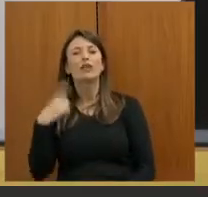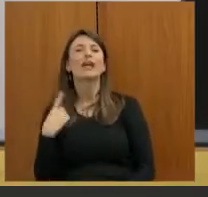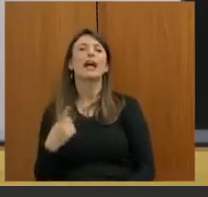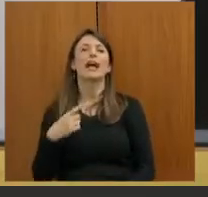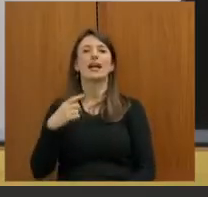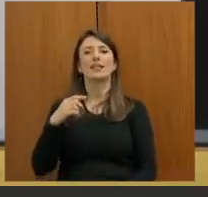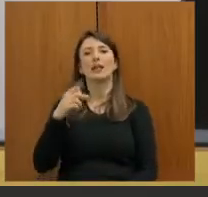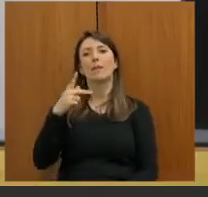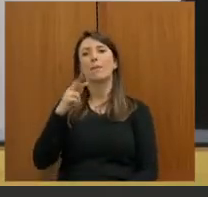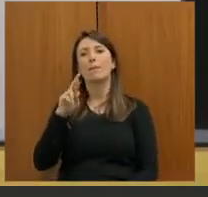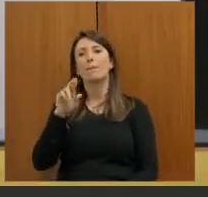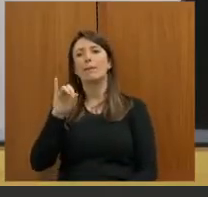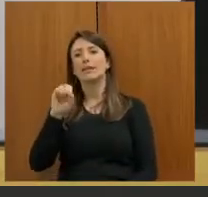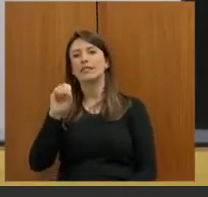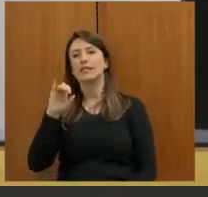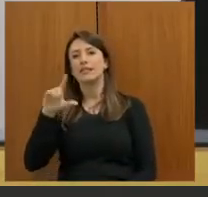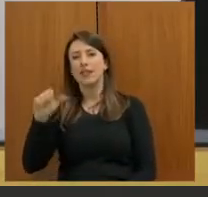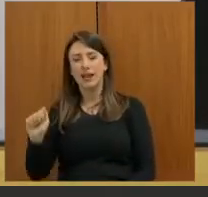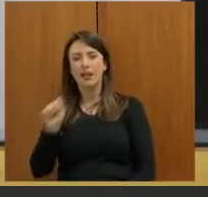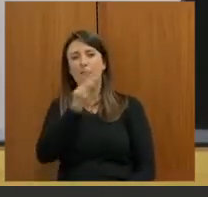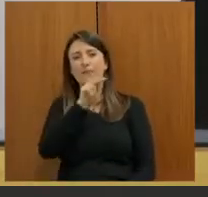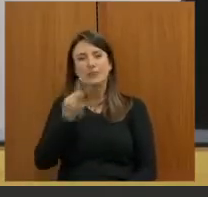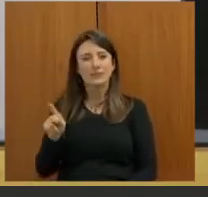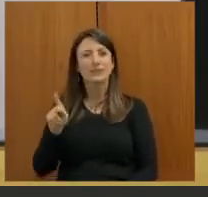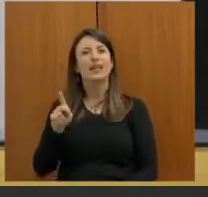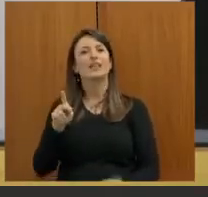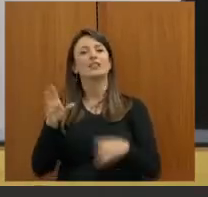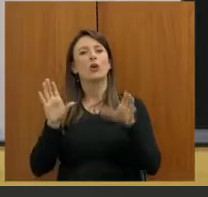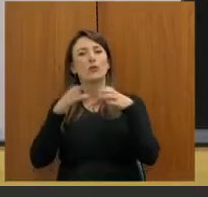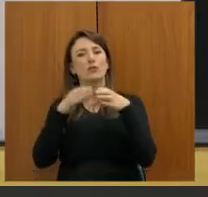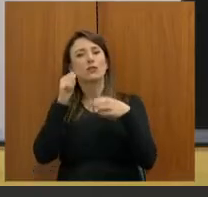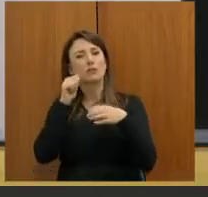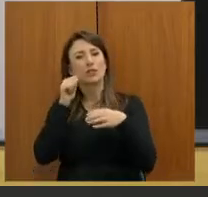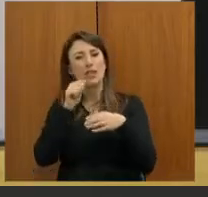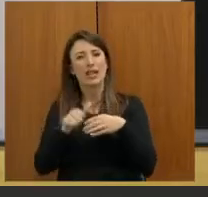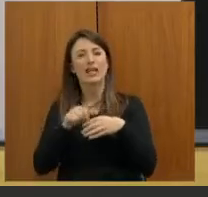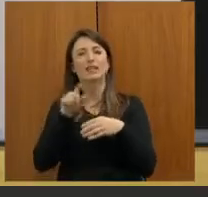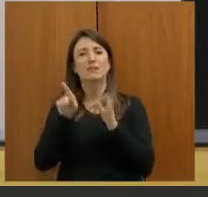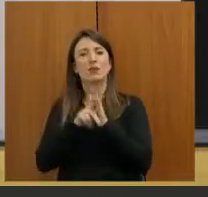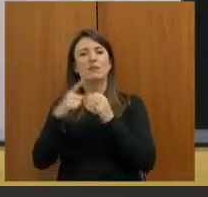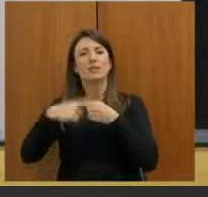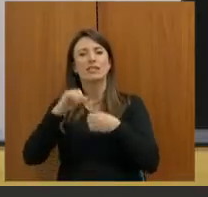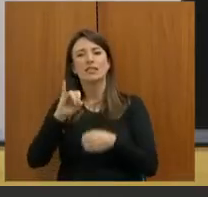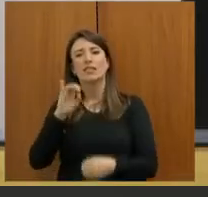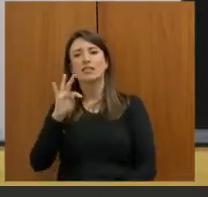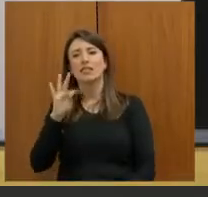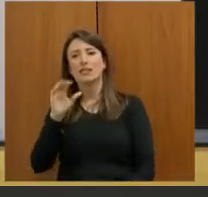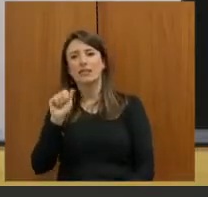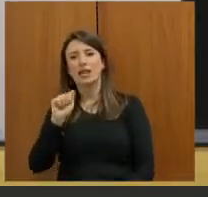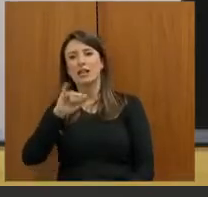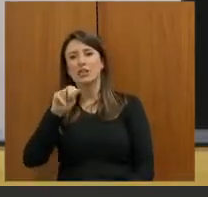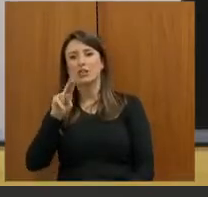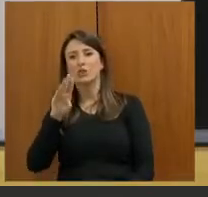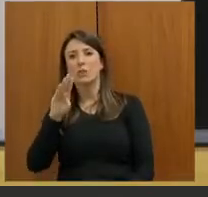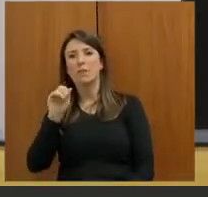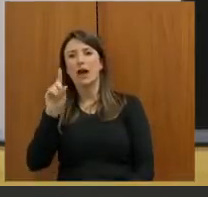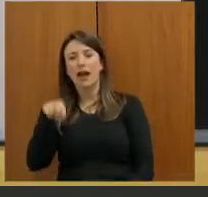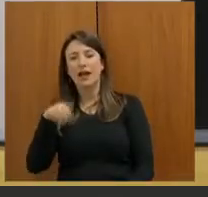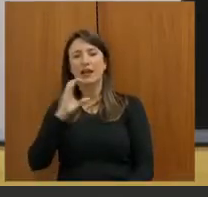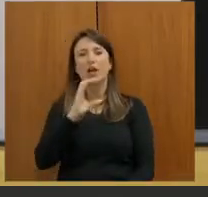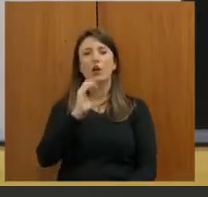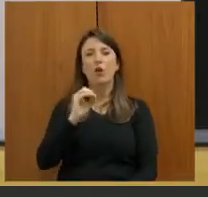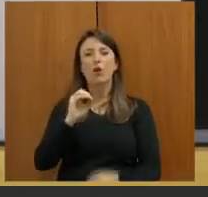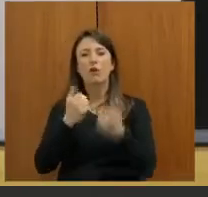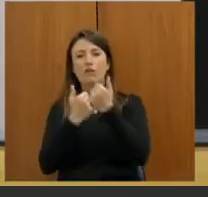presidente da Comissão da mulher advogada de Itajubá Qual a vereadora pelo mandato coletivo nossa voz é um